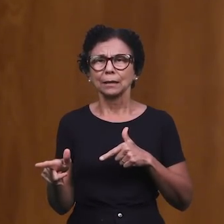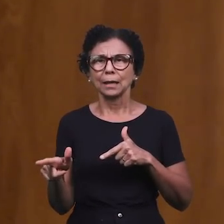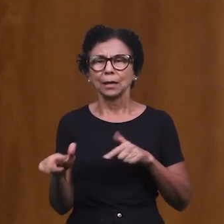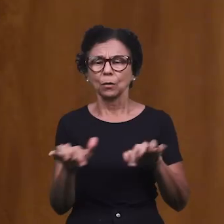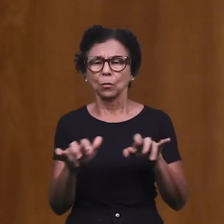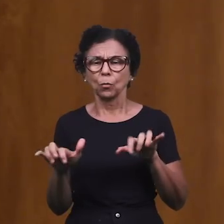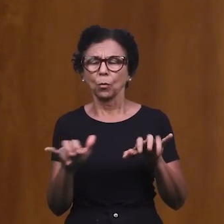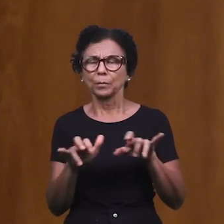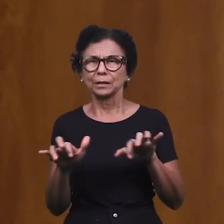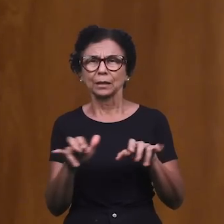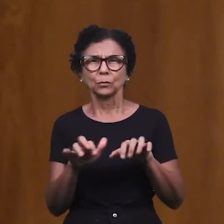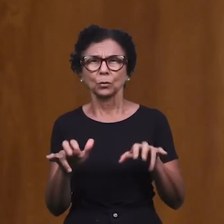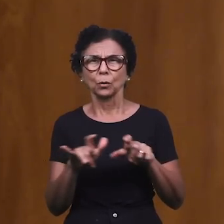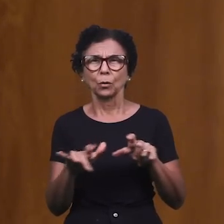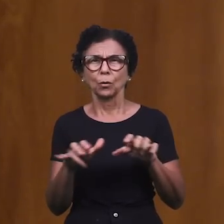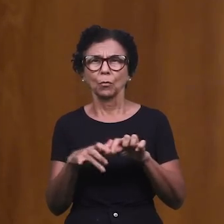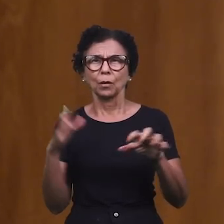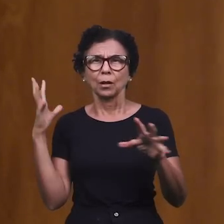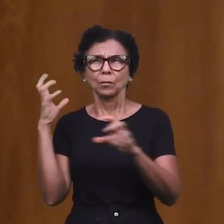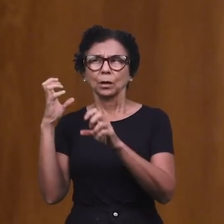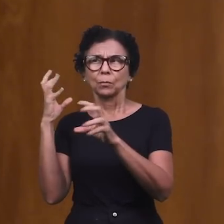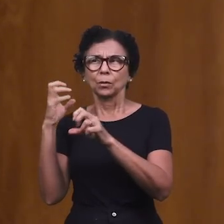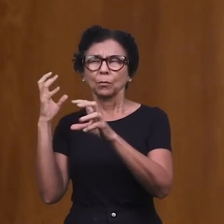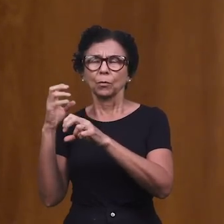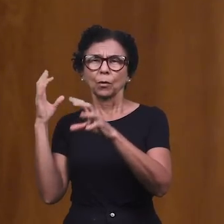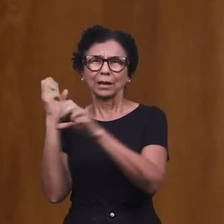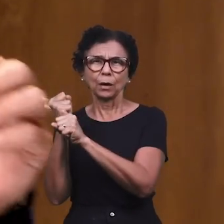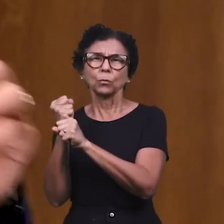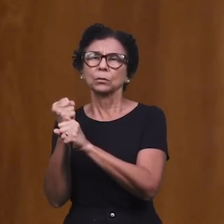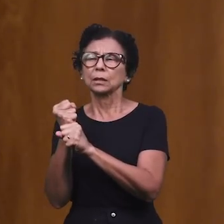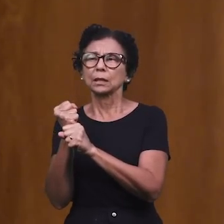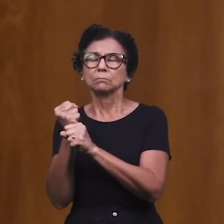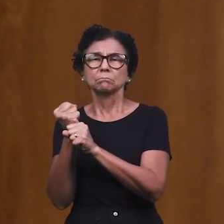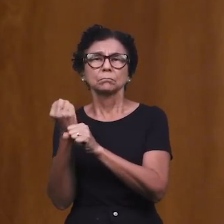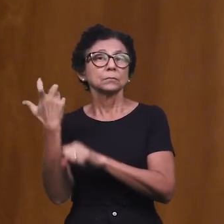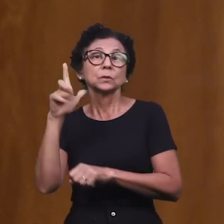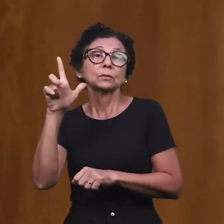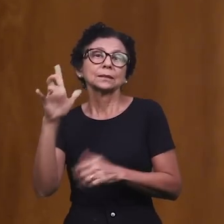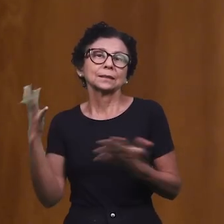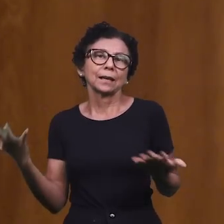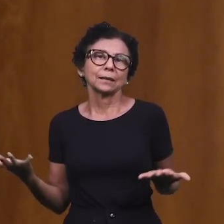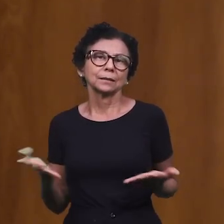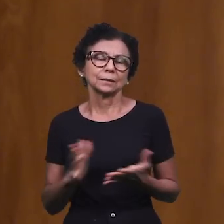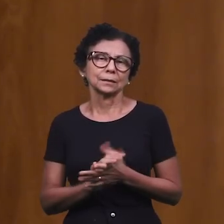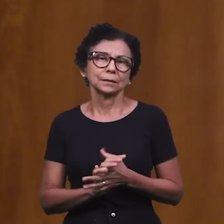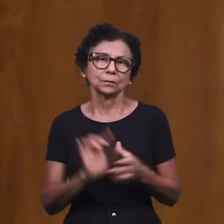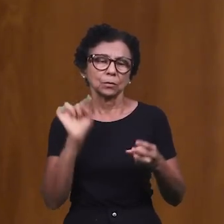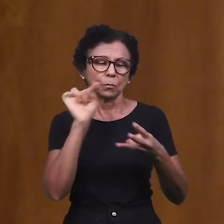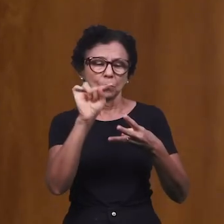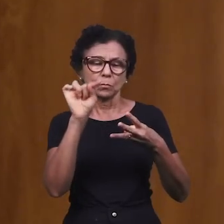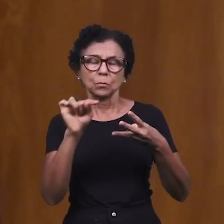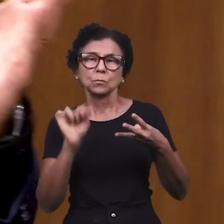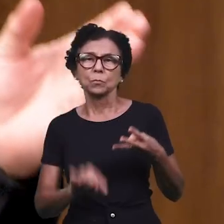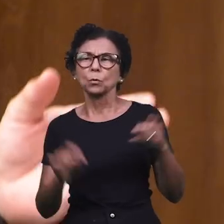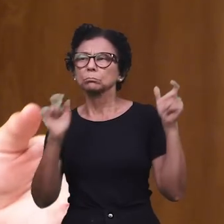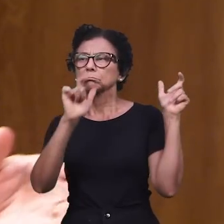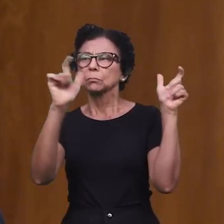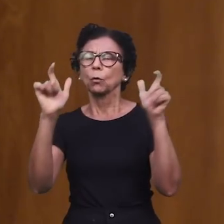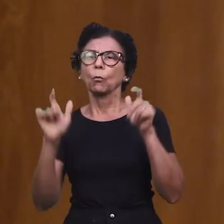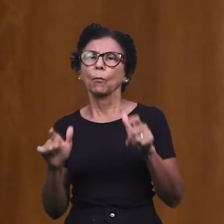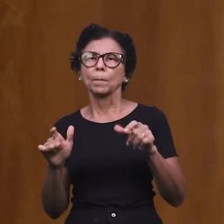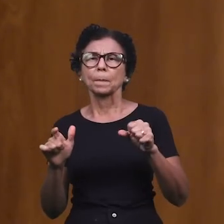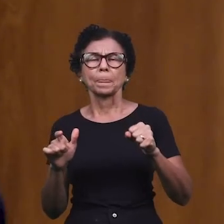computadores não conseguem calcular aonde esses pontos estarão. Se nós tivermos três corpos,